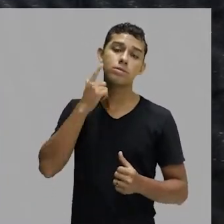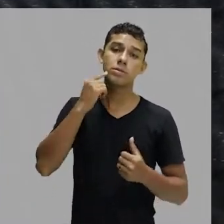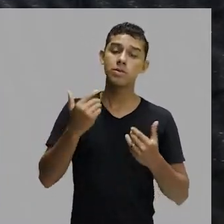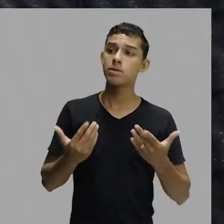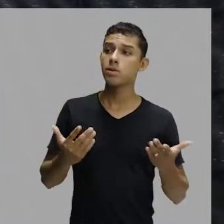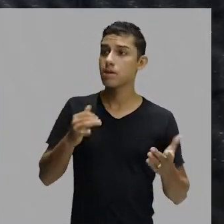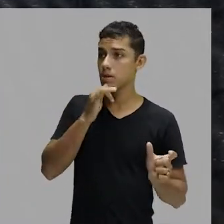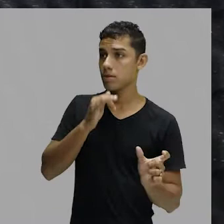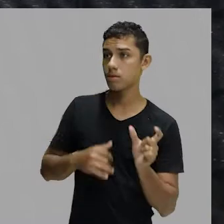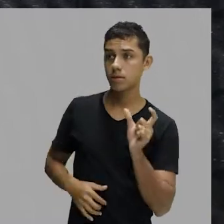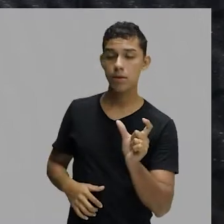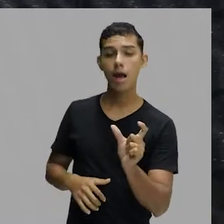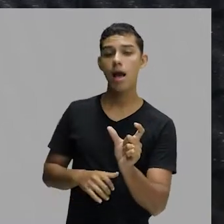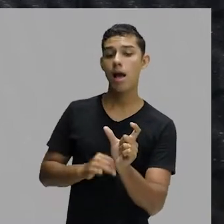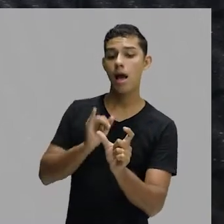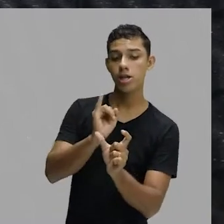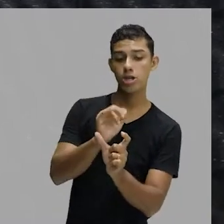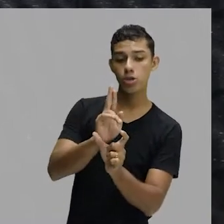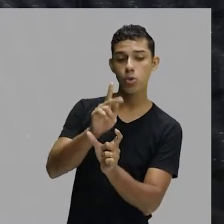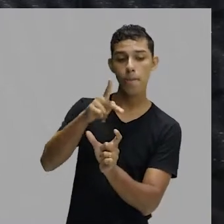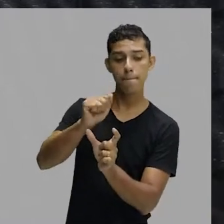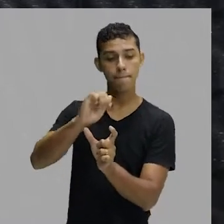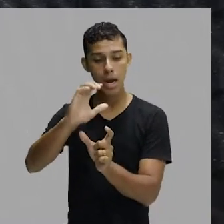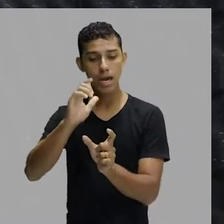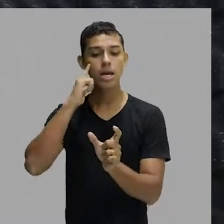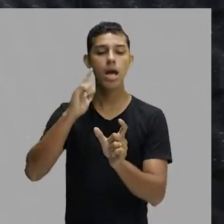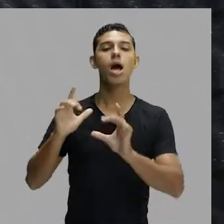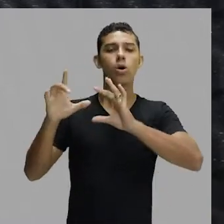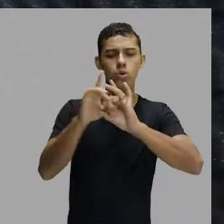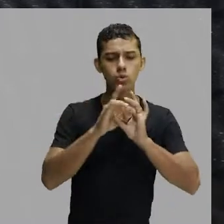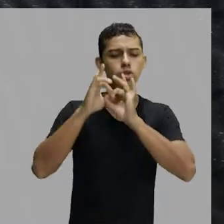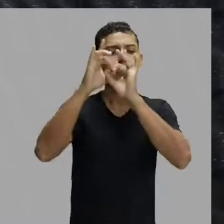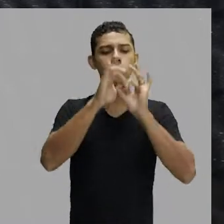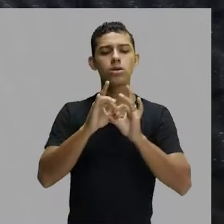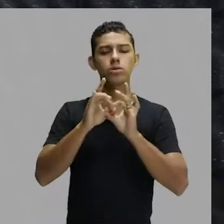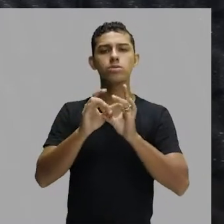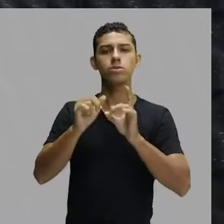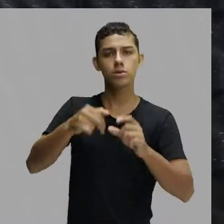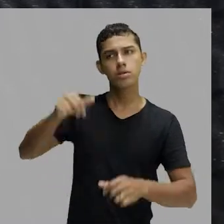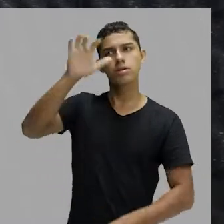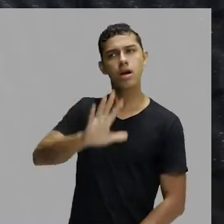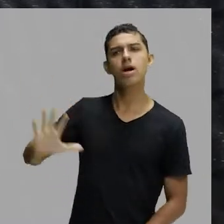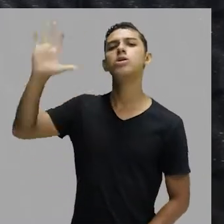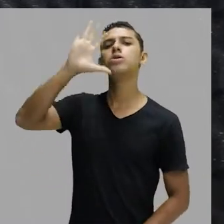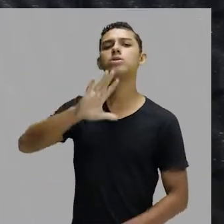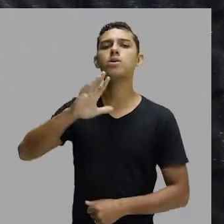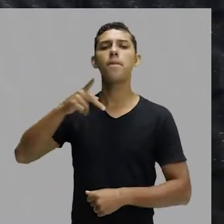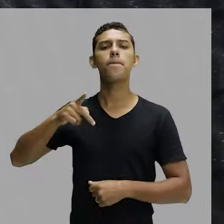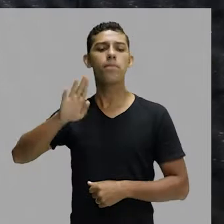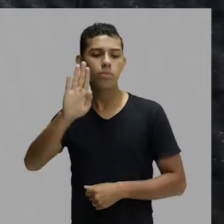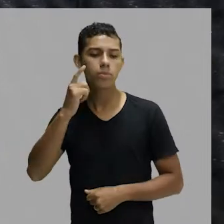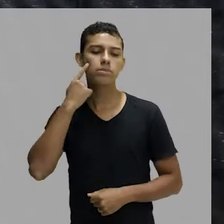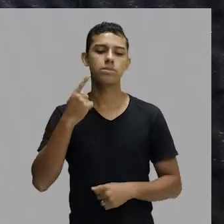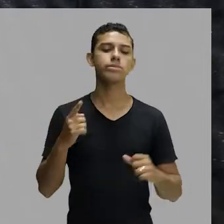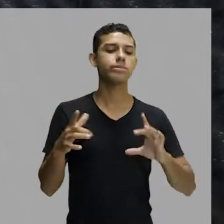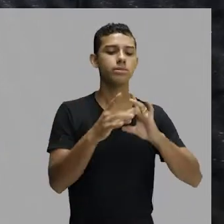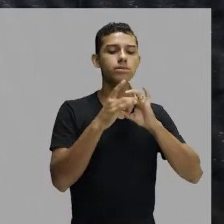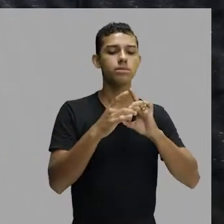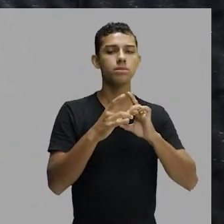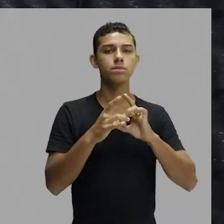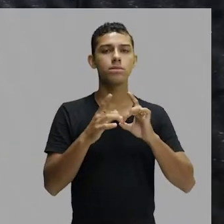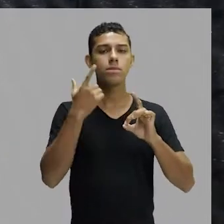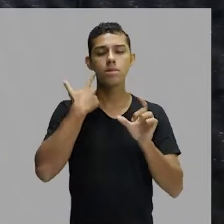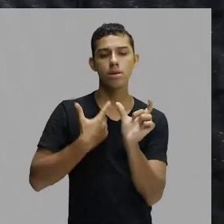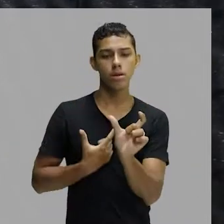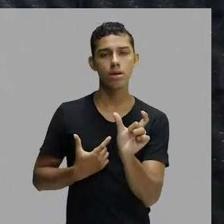IUPAC. Lembrando que a IUPAC é a União Internacional de Química Pura e Aplicada. É o órgão internacional responsável